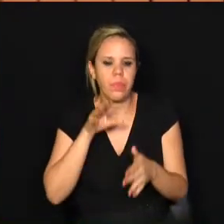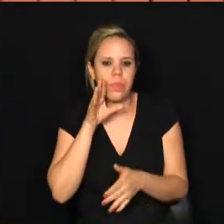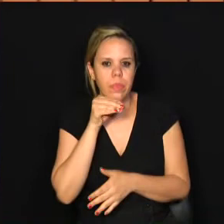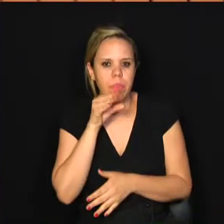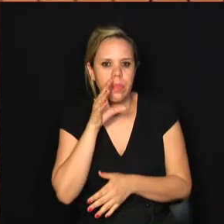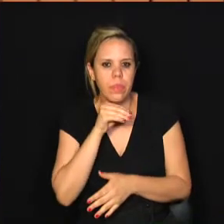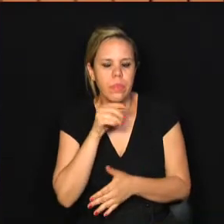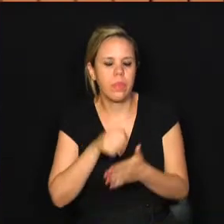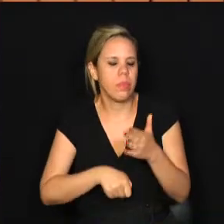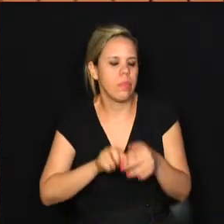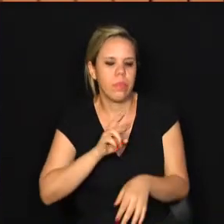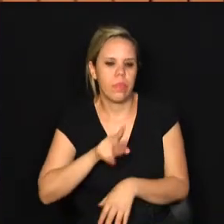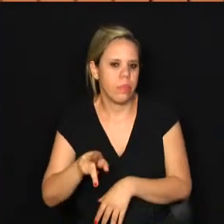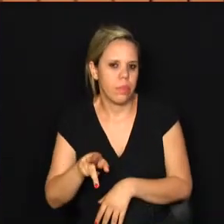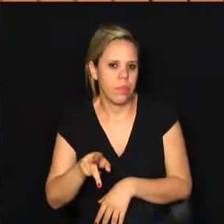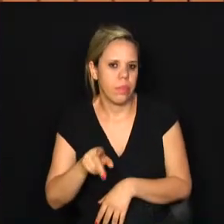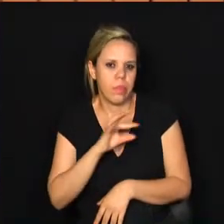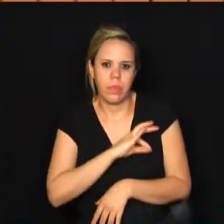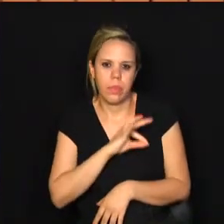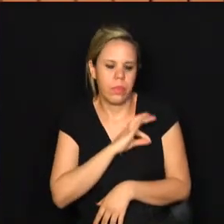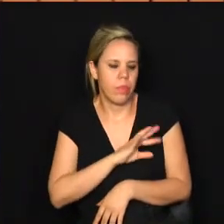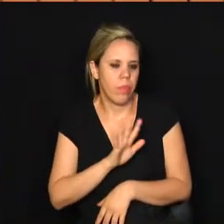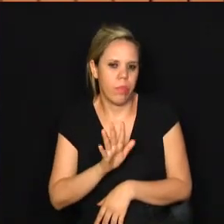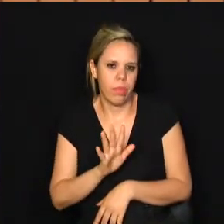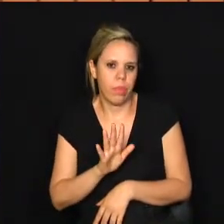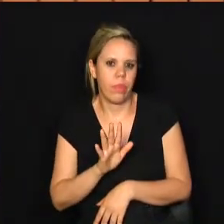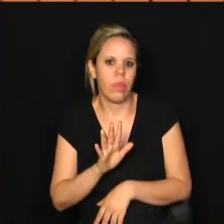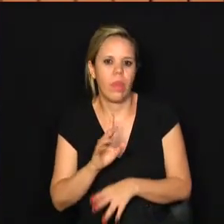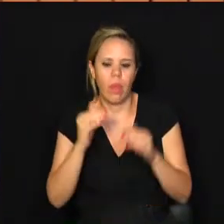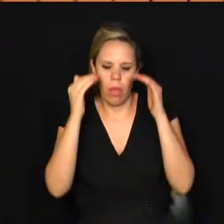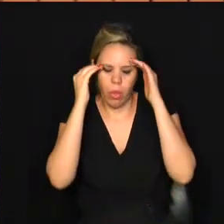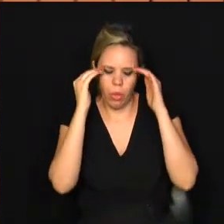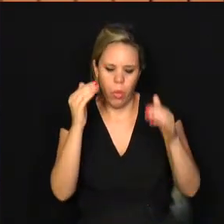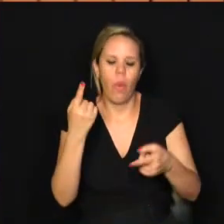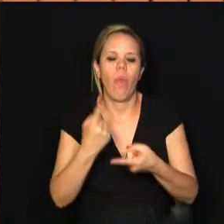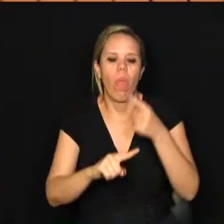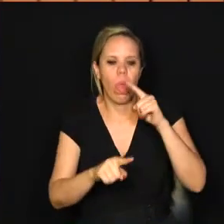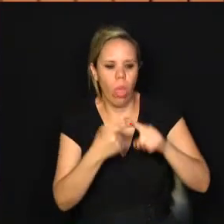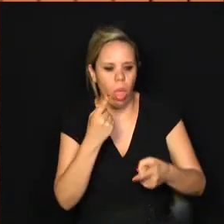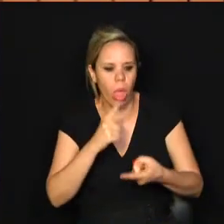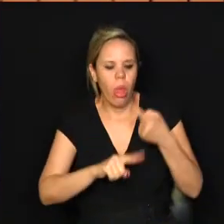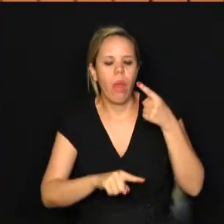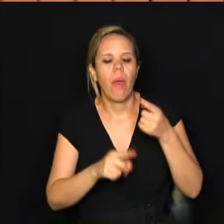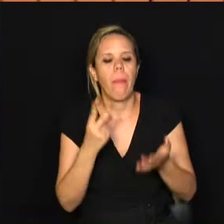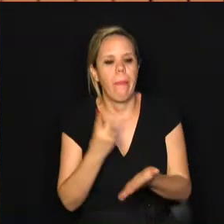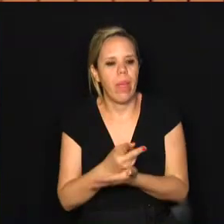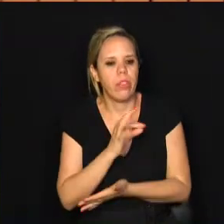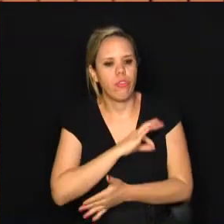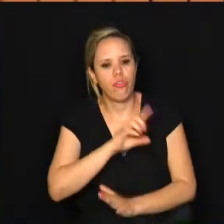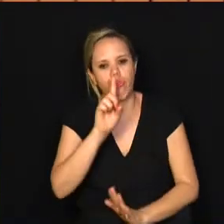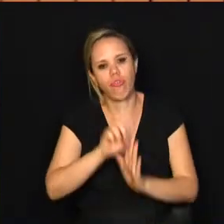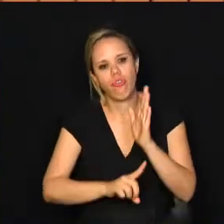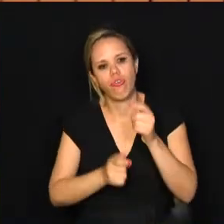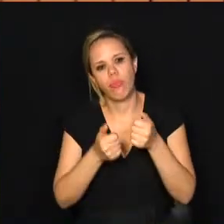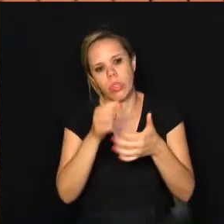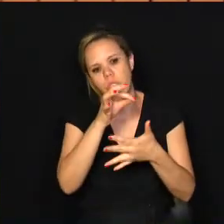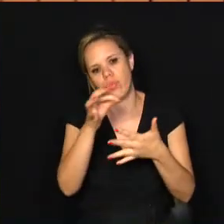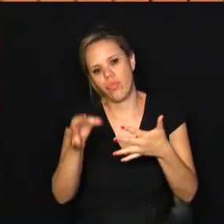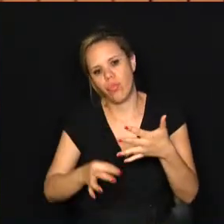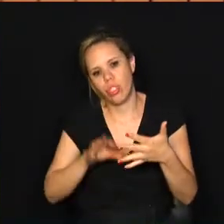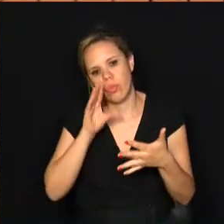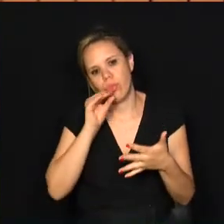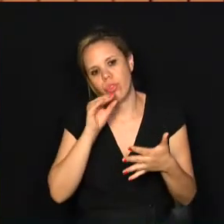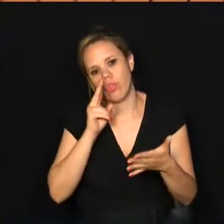uma reivindicação salarial, mas sim de cumprimento de acordo e manutenção dos benefícios.